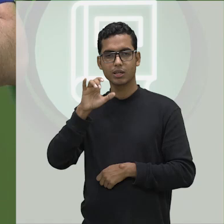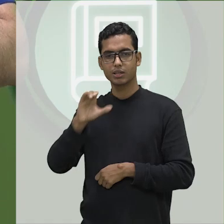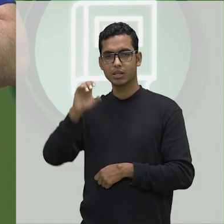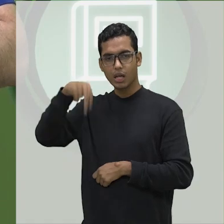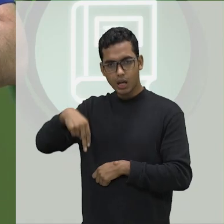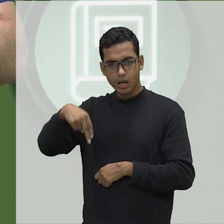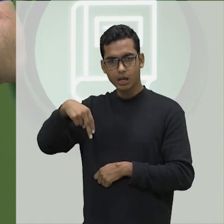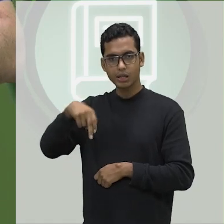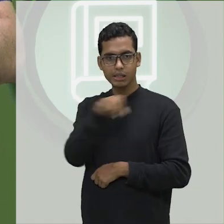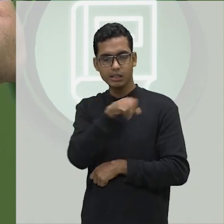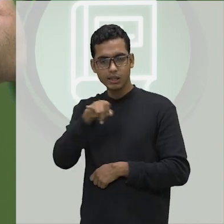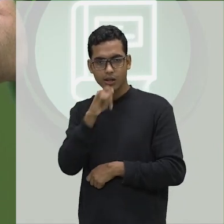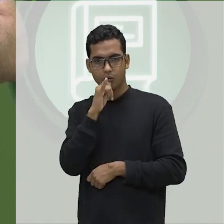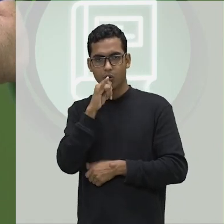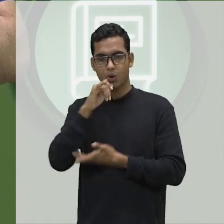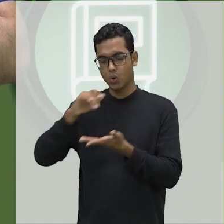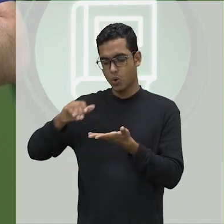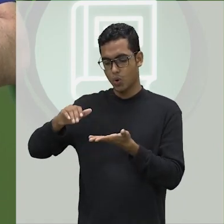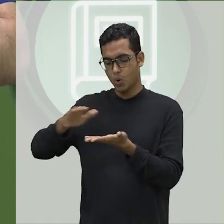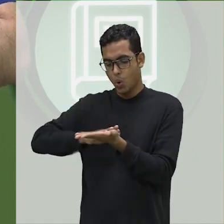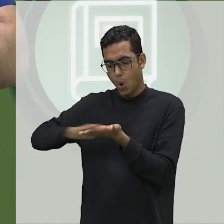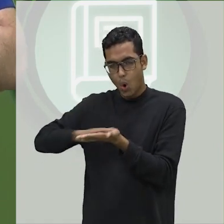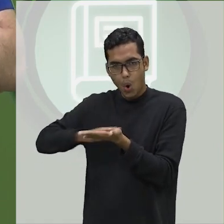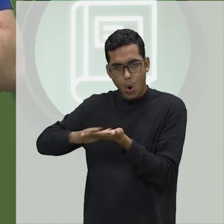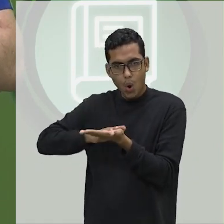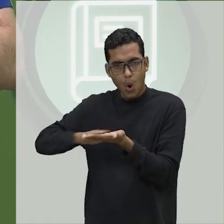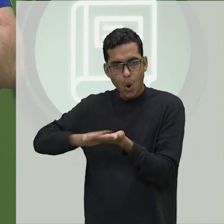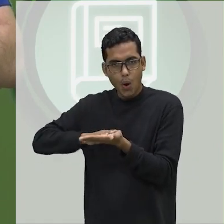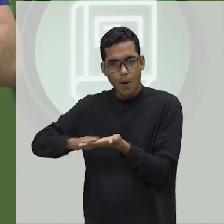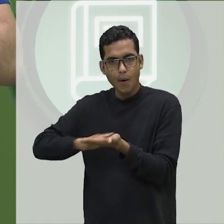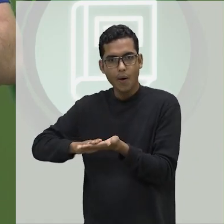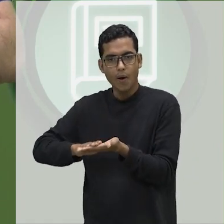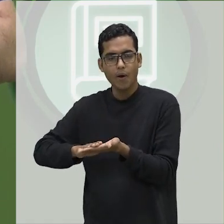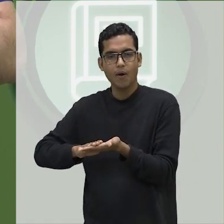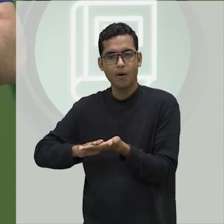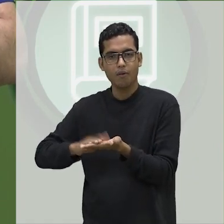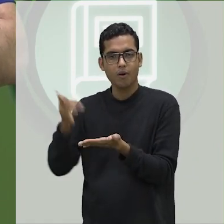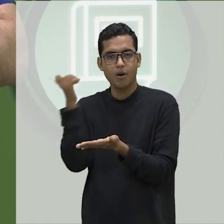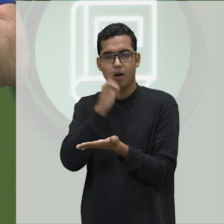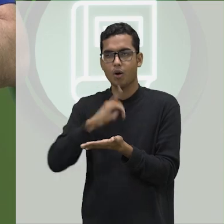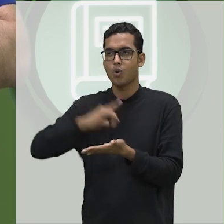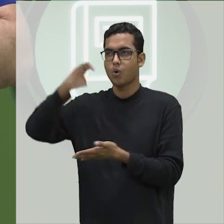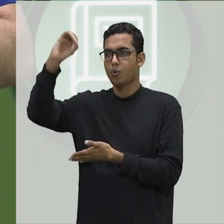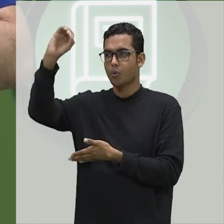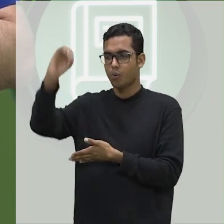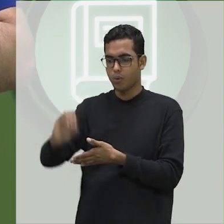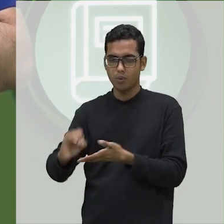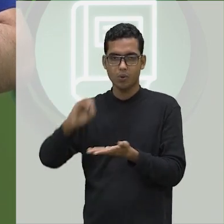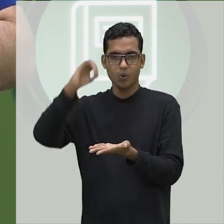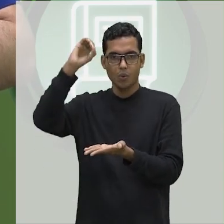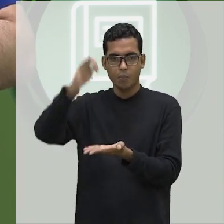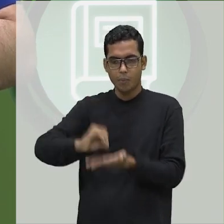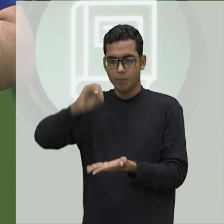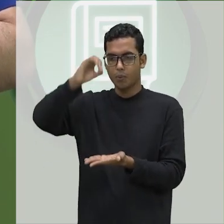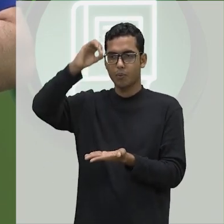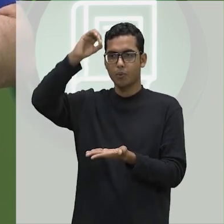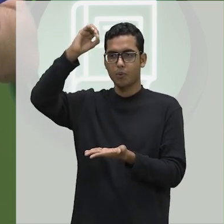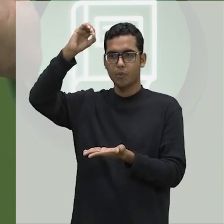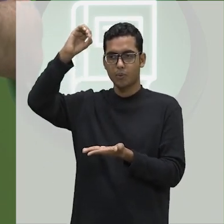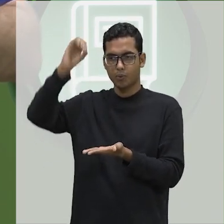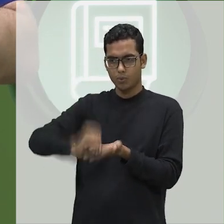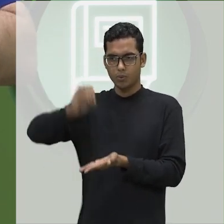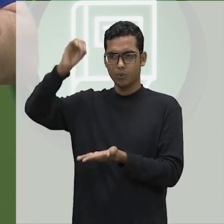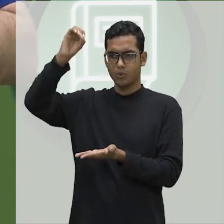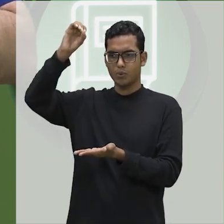atrito, ela vai fazer uma colisão perfeitamente elástica com o solo e ela vai voltar até a mesma altura, tá certo?